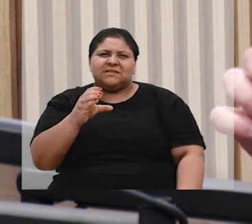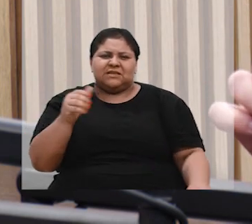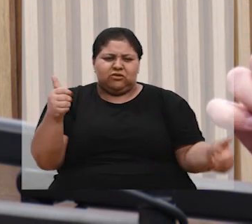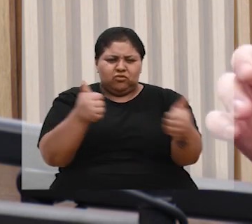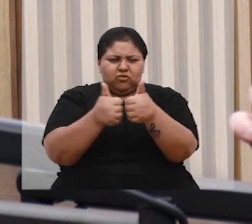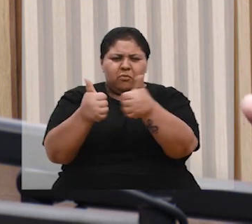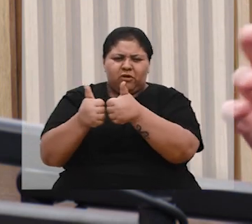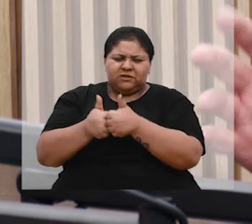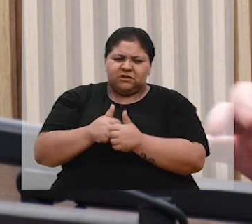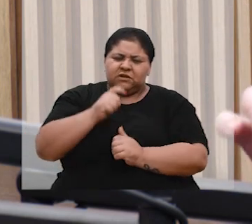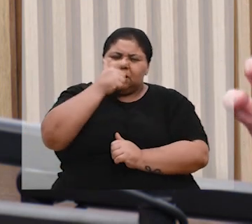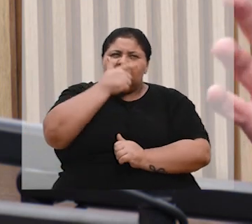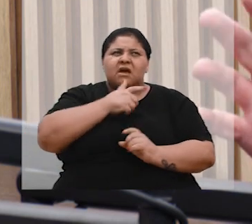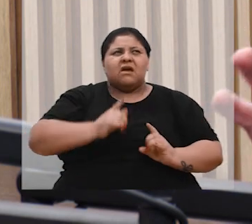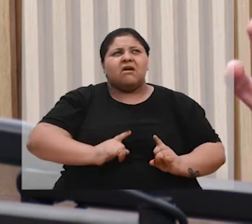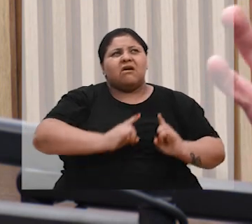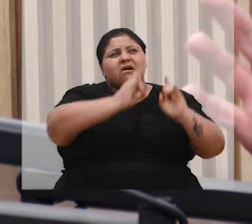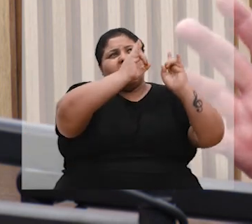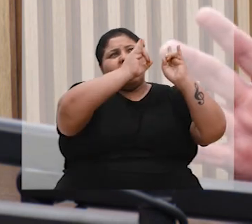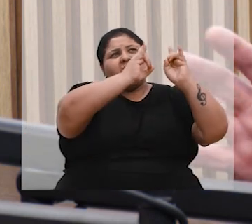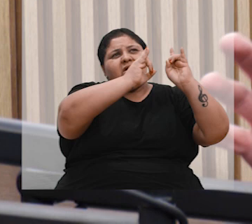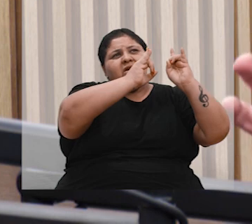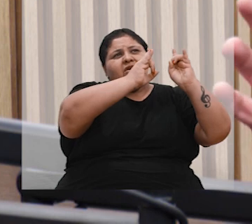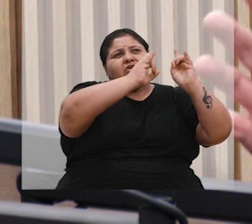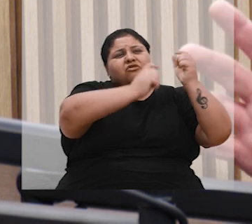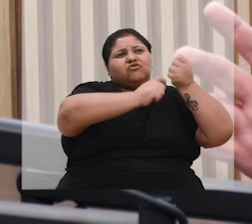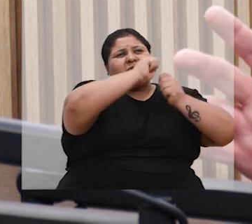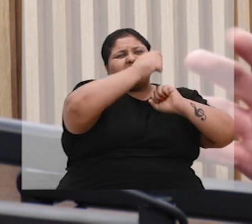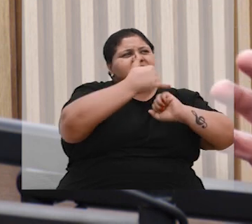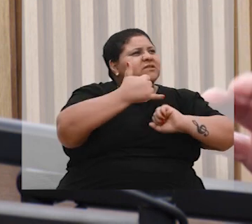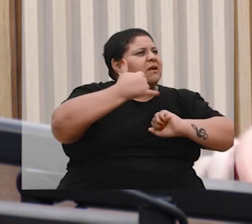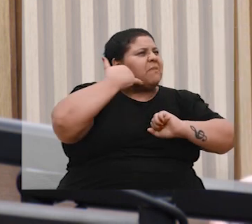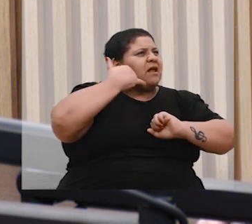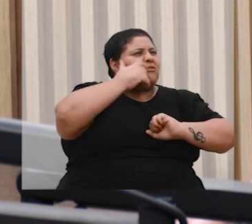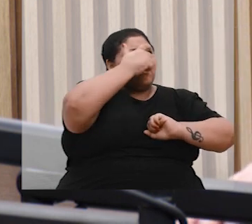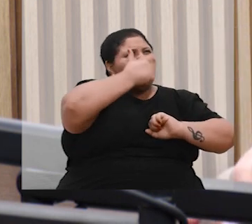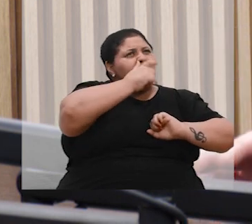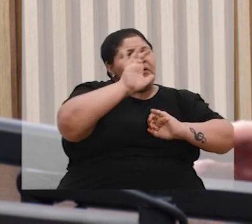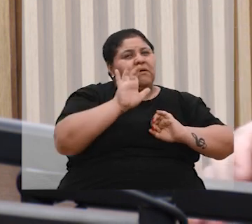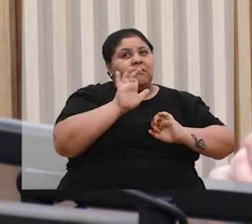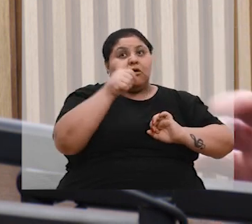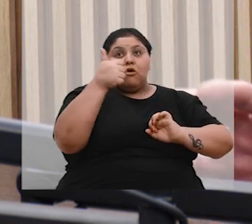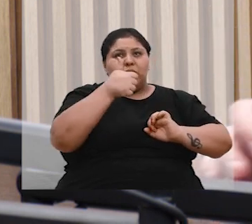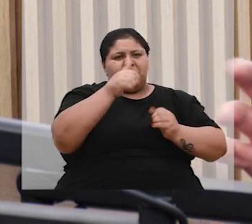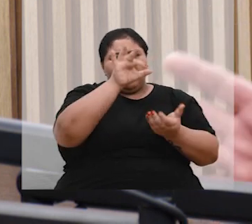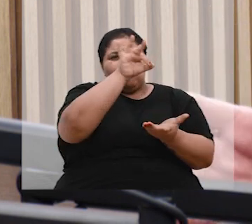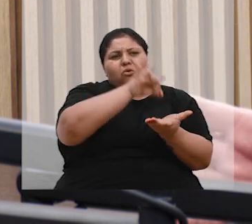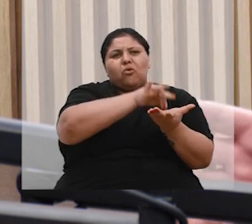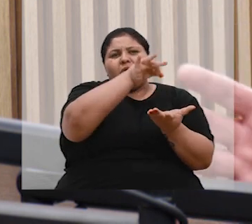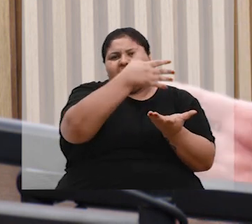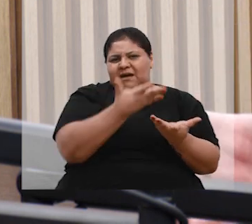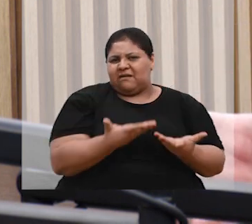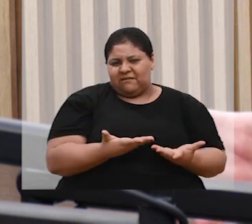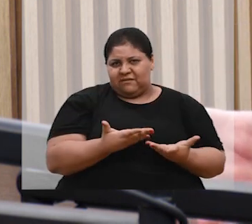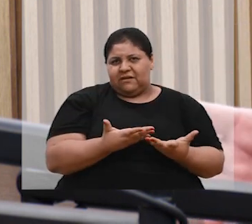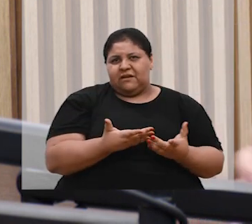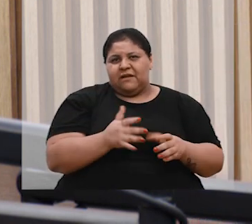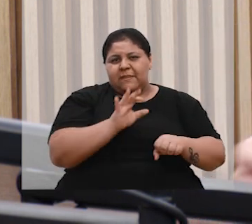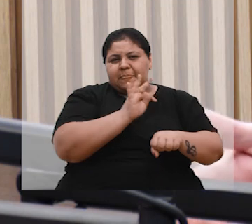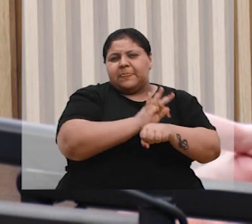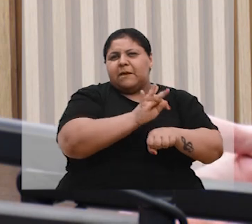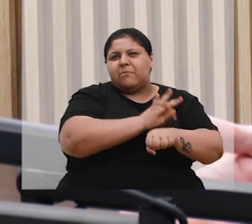engano, era um prédio de uma operadora de telefonia celular. Ali foi a primeira sede, uma sede de caráter provisório